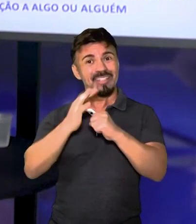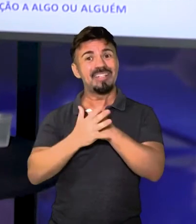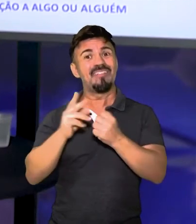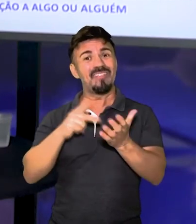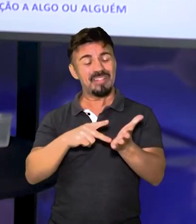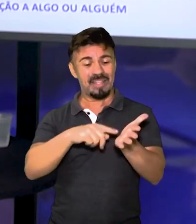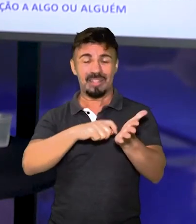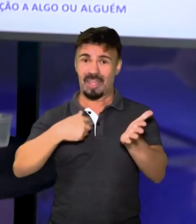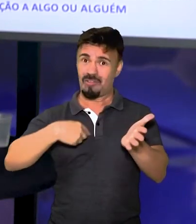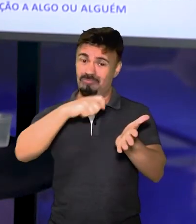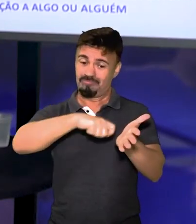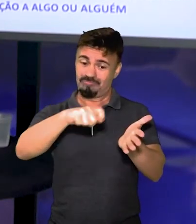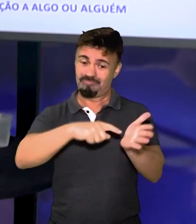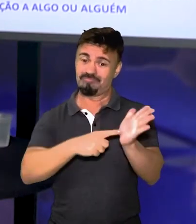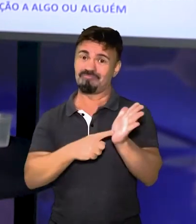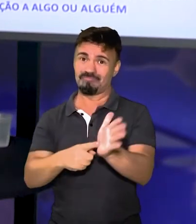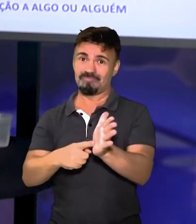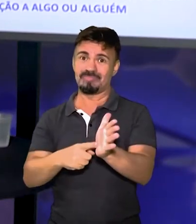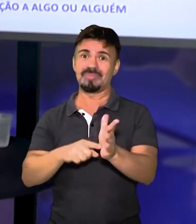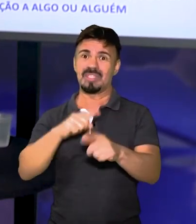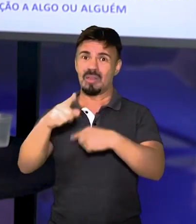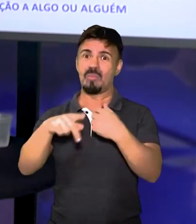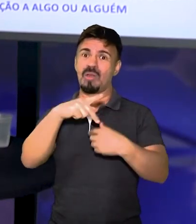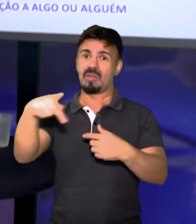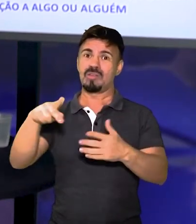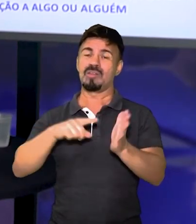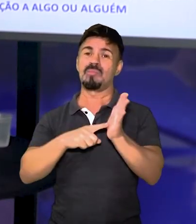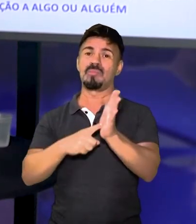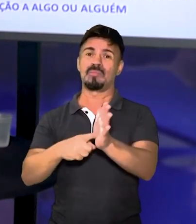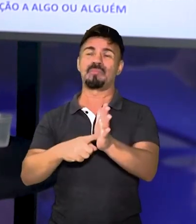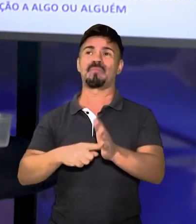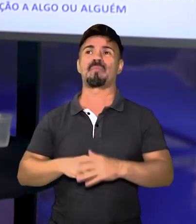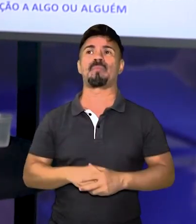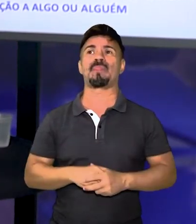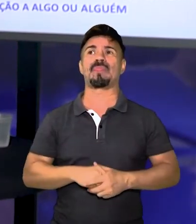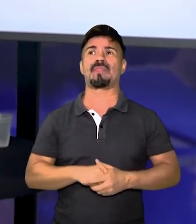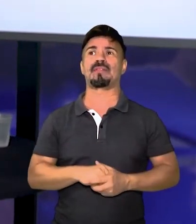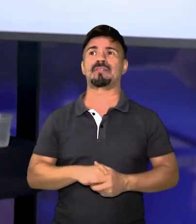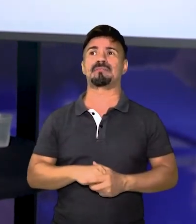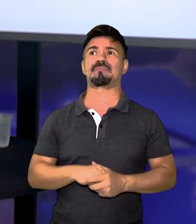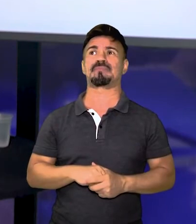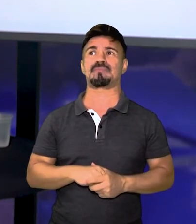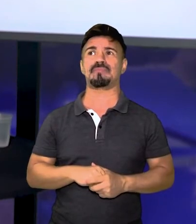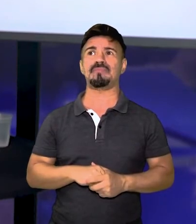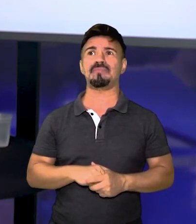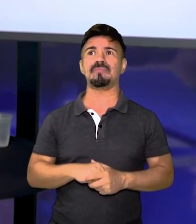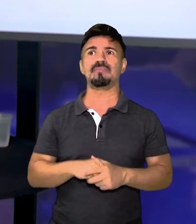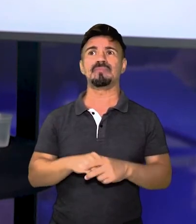Eu acho que você deve fazer isso também. Vamos fazer, né? E depois você mostra a sua professora, ok?